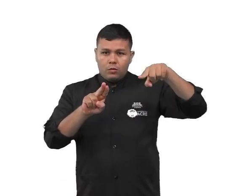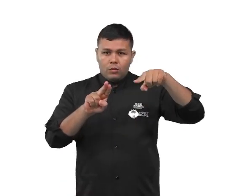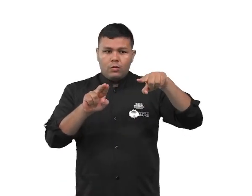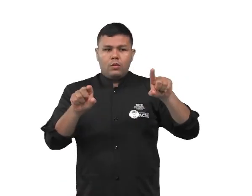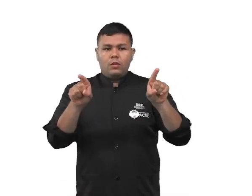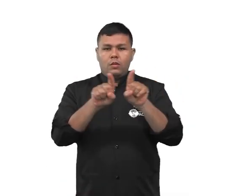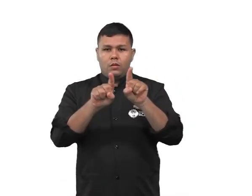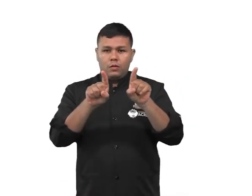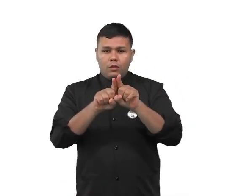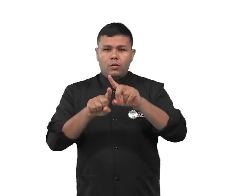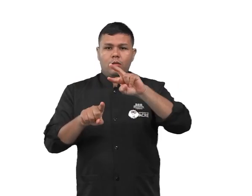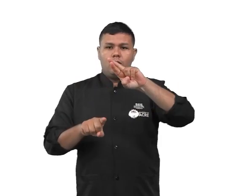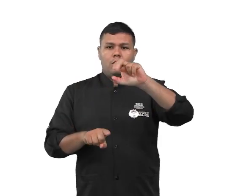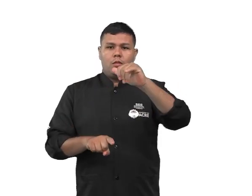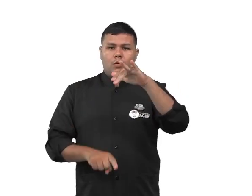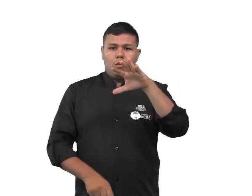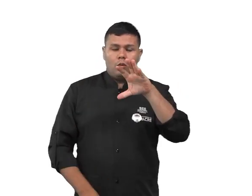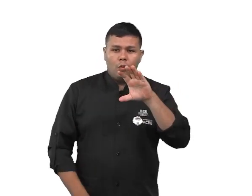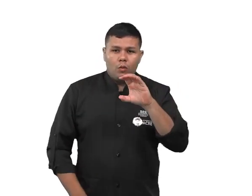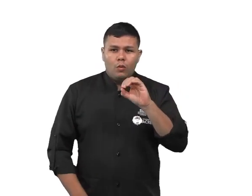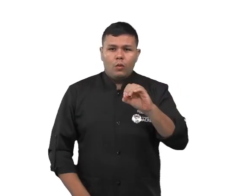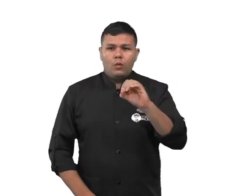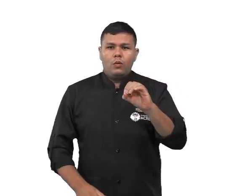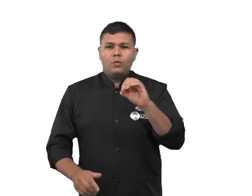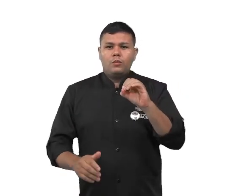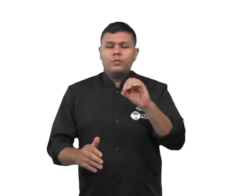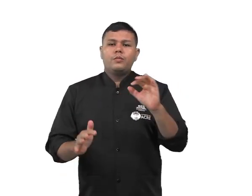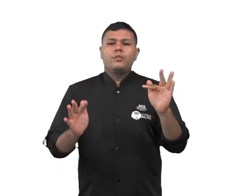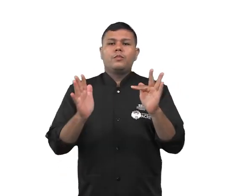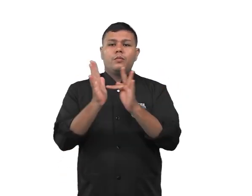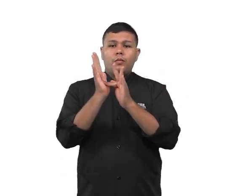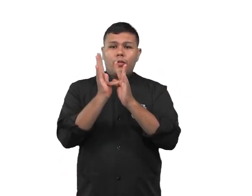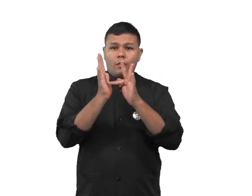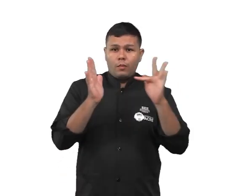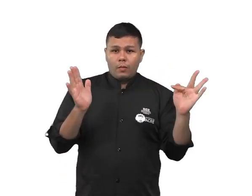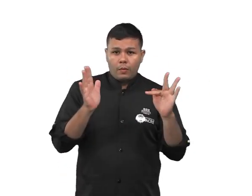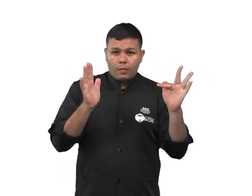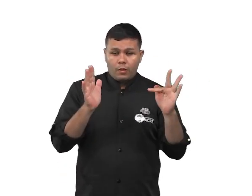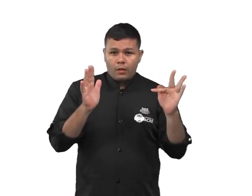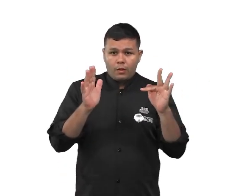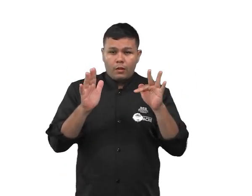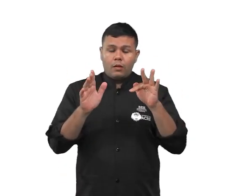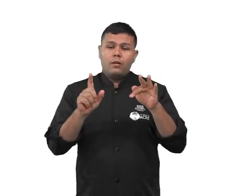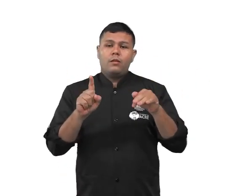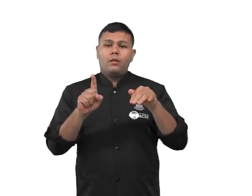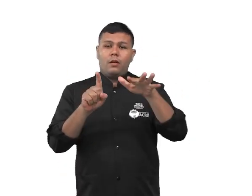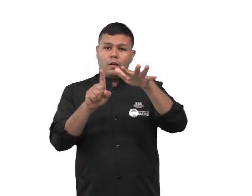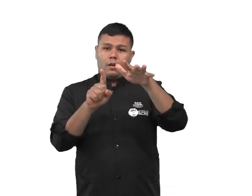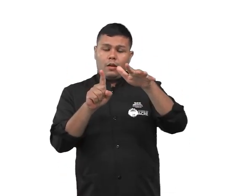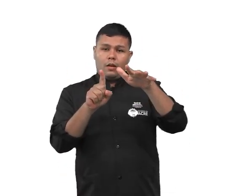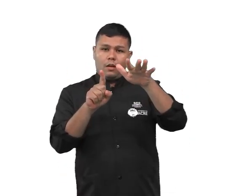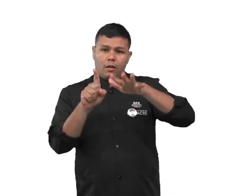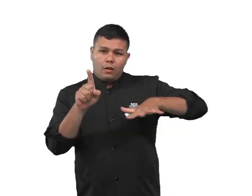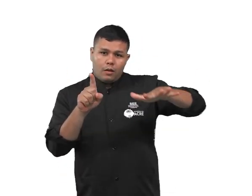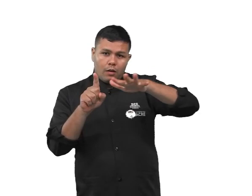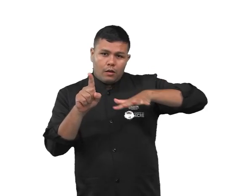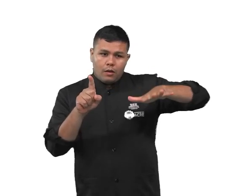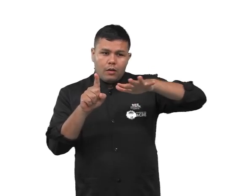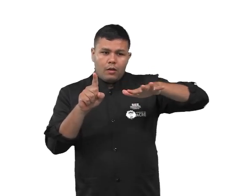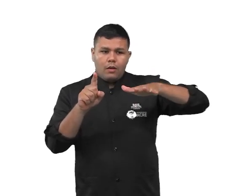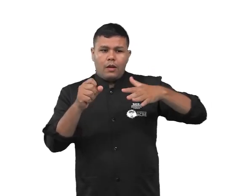aqui. Professor, as principais fórmulas para o vídeo, nota aí, ó. A gente tem área lateral, área das